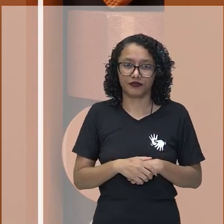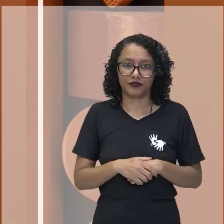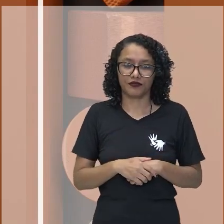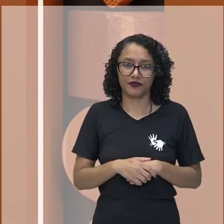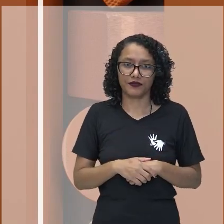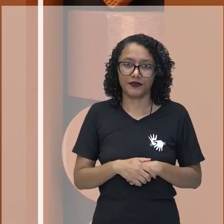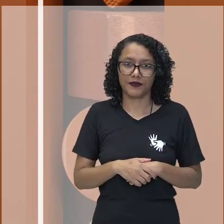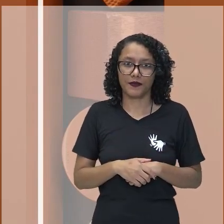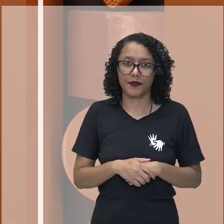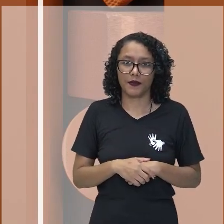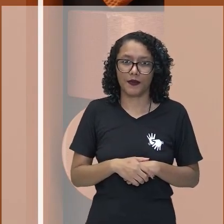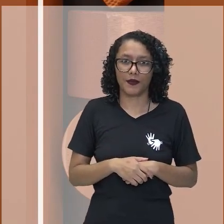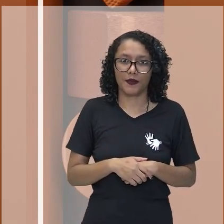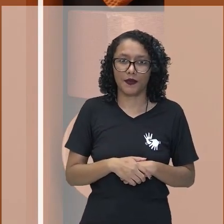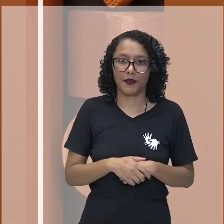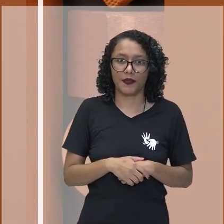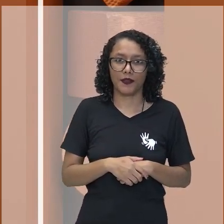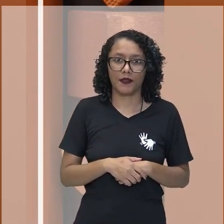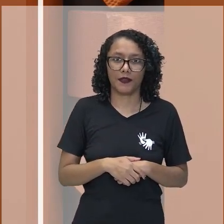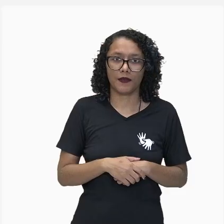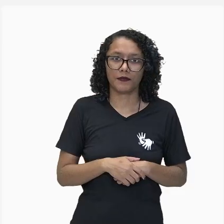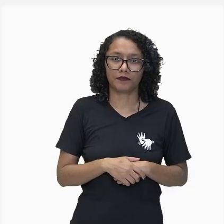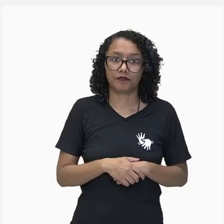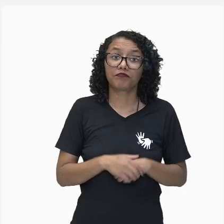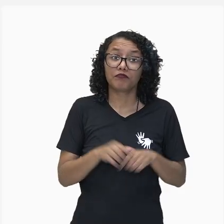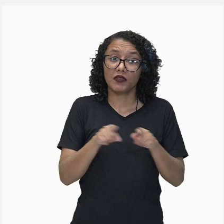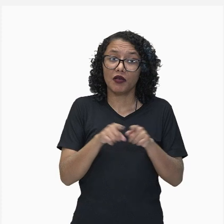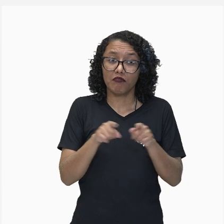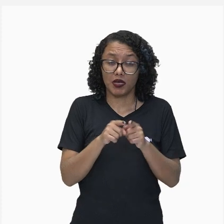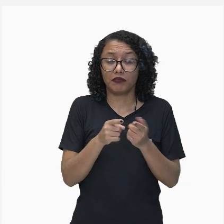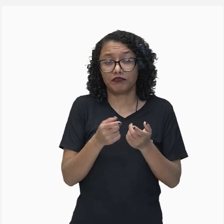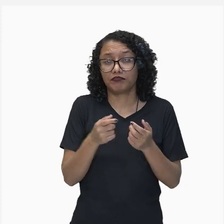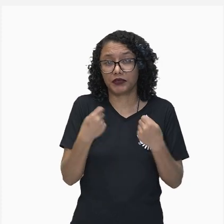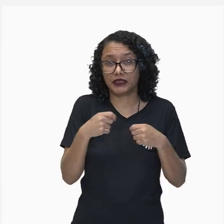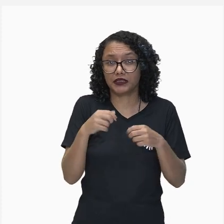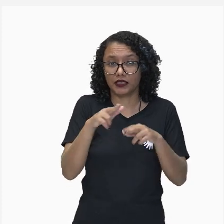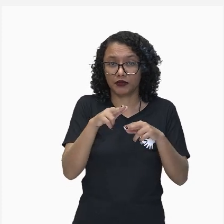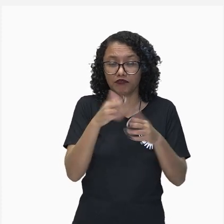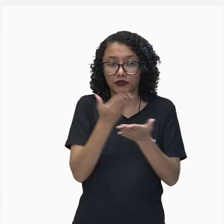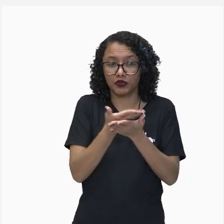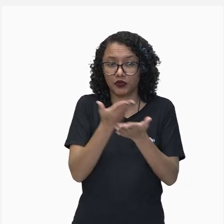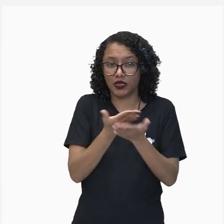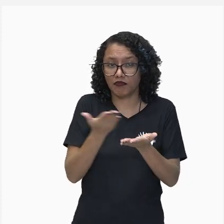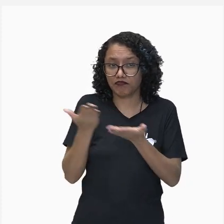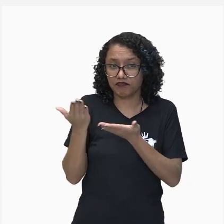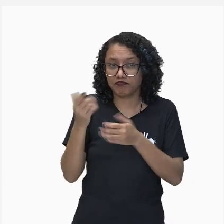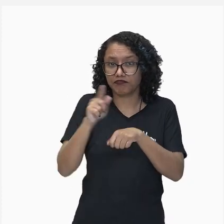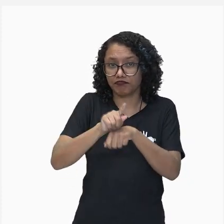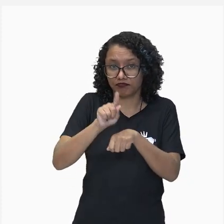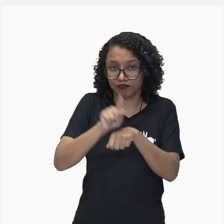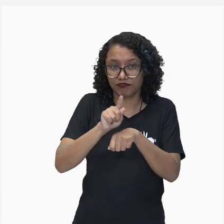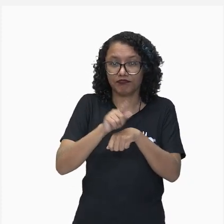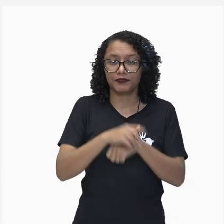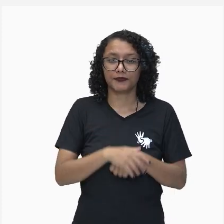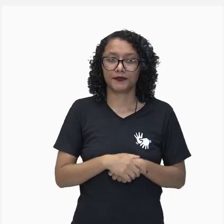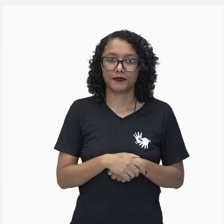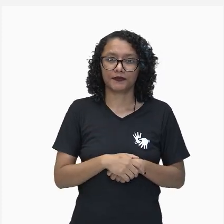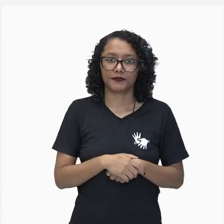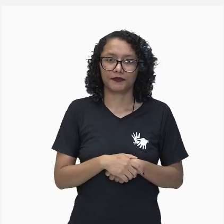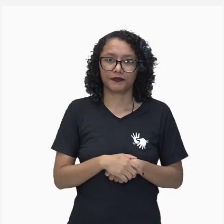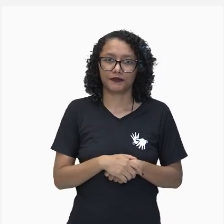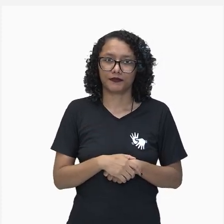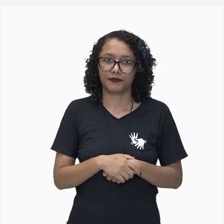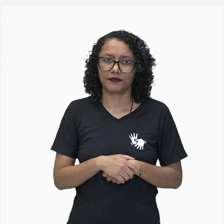gente vai estudar em relação também à geologia. O Japão, gente, ele vai estar localizado em uma zona